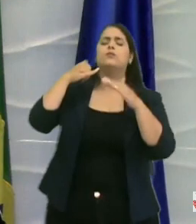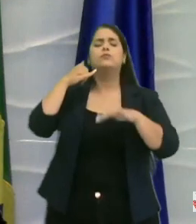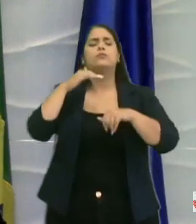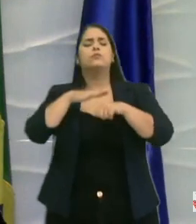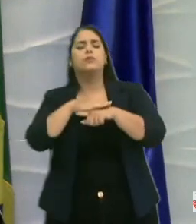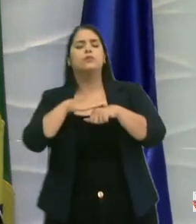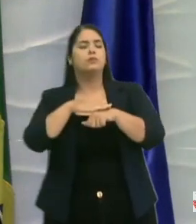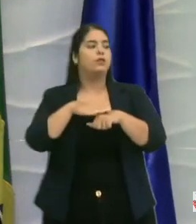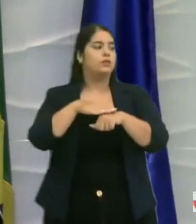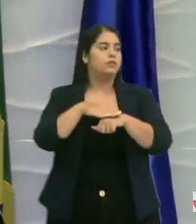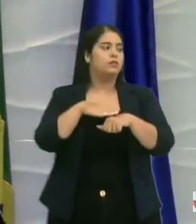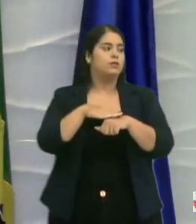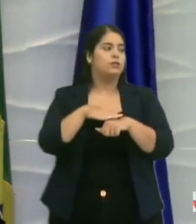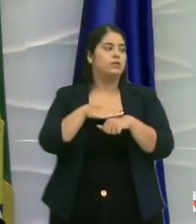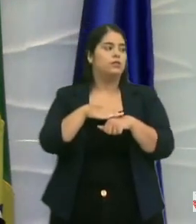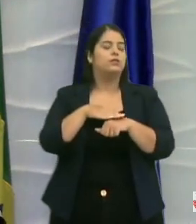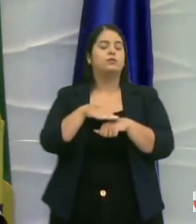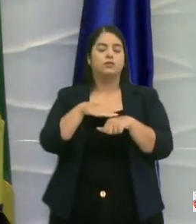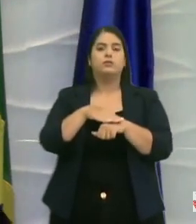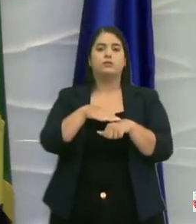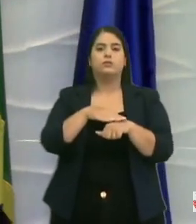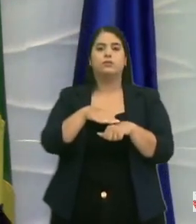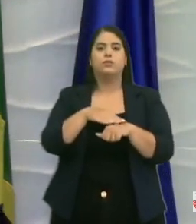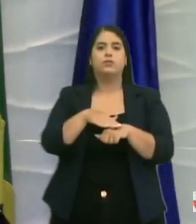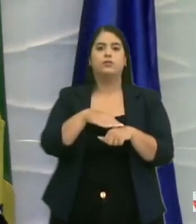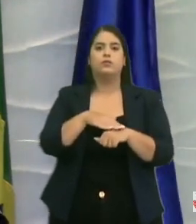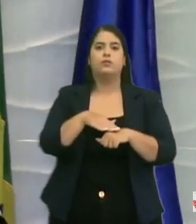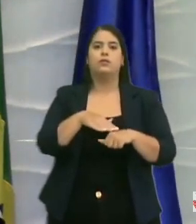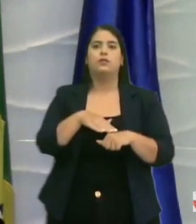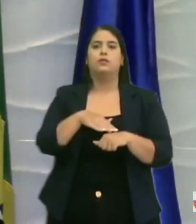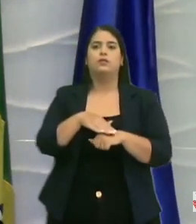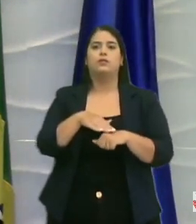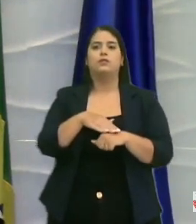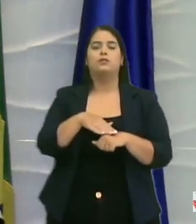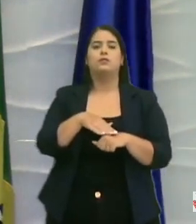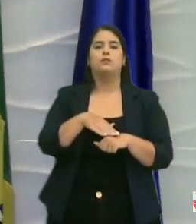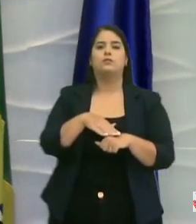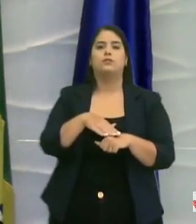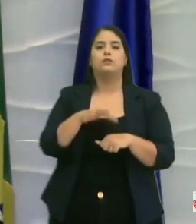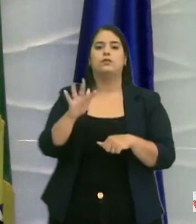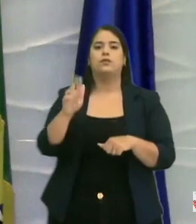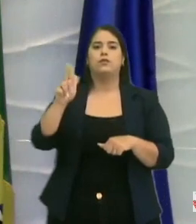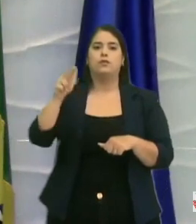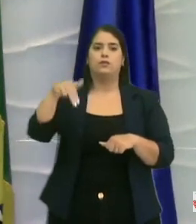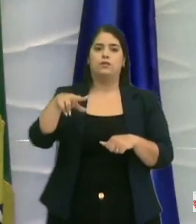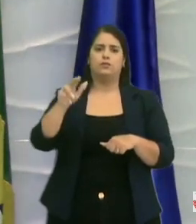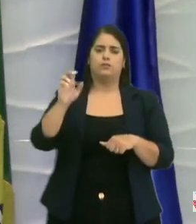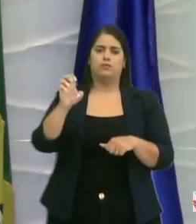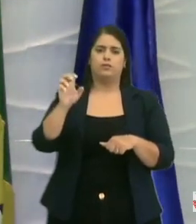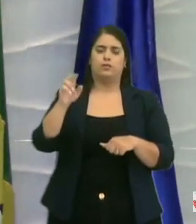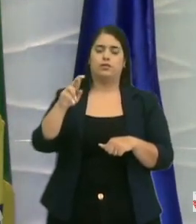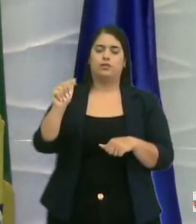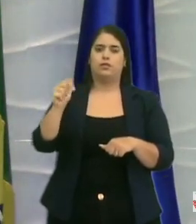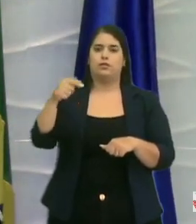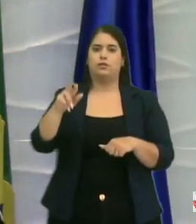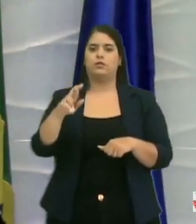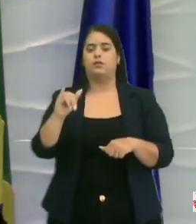que morreu em Garanhuns, precisava de uma urna funerária, e ele me atendeu muito